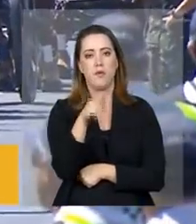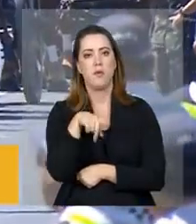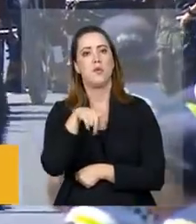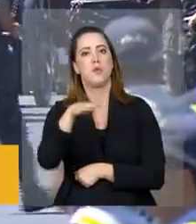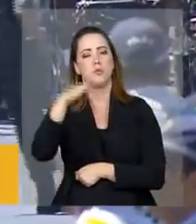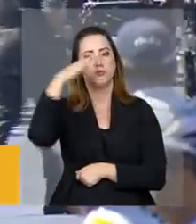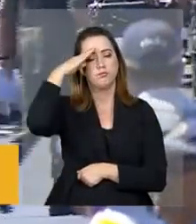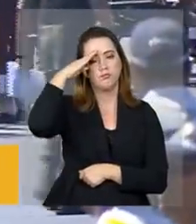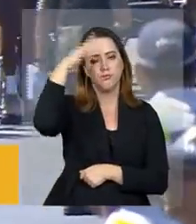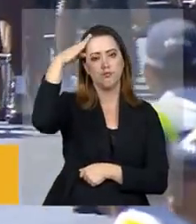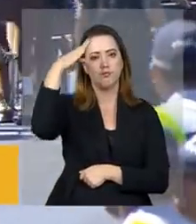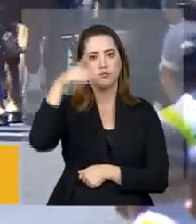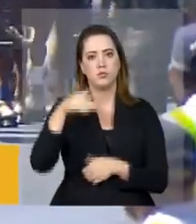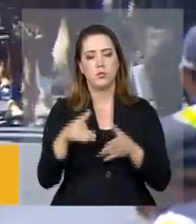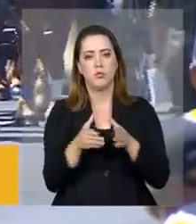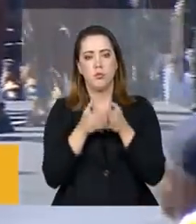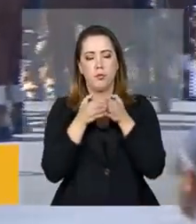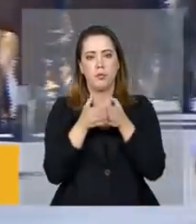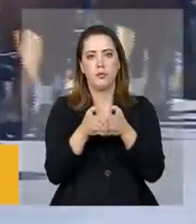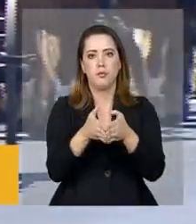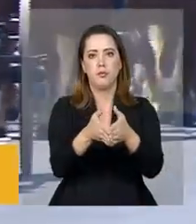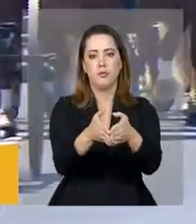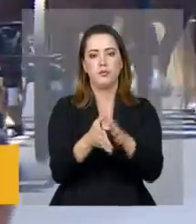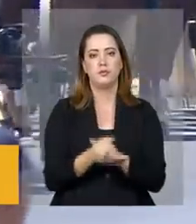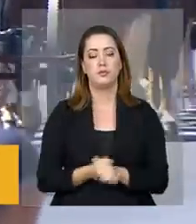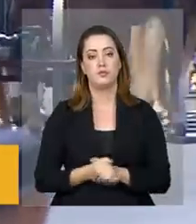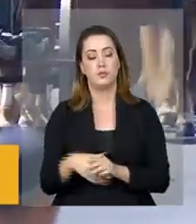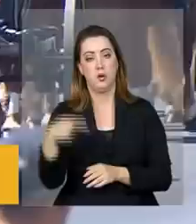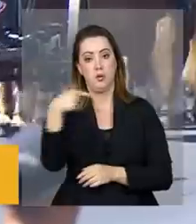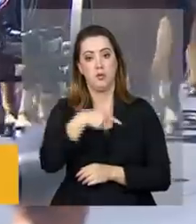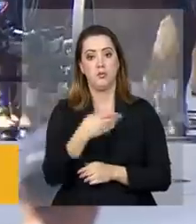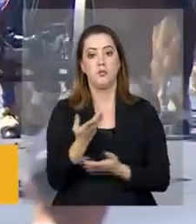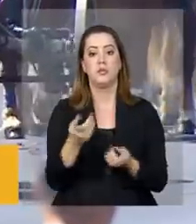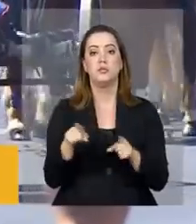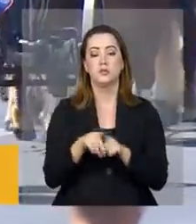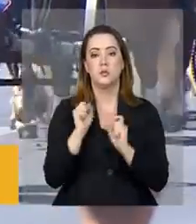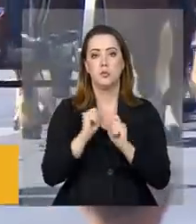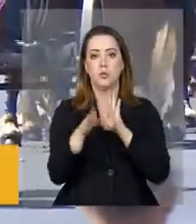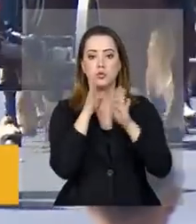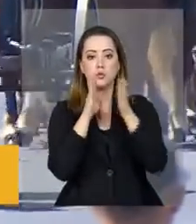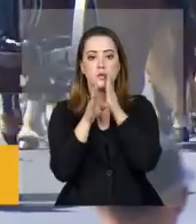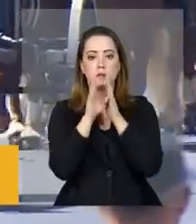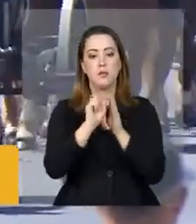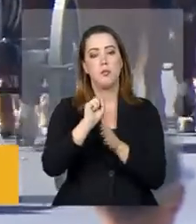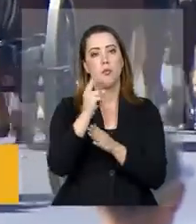fuzileiro naval. Participe conosco, twitter.com/TVNBR,